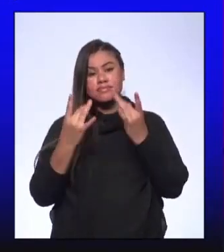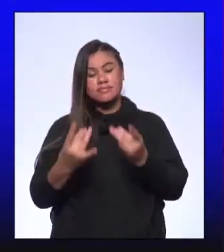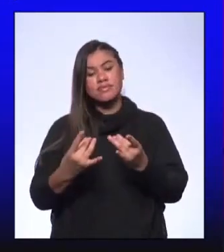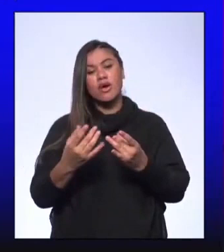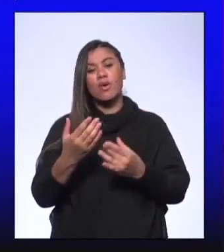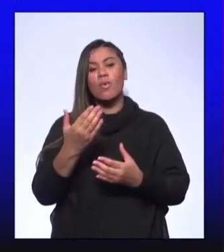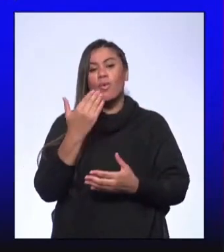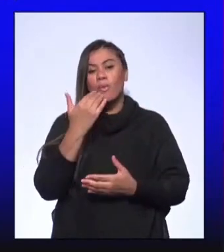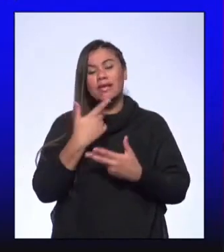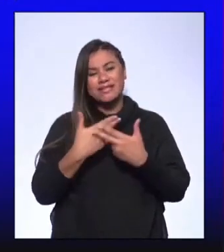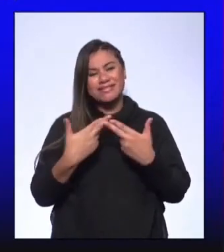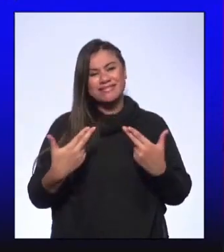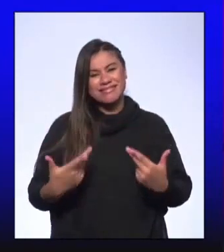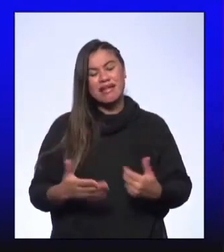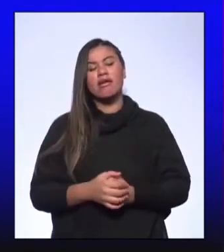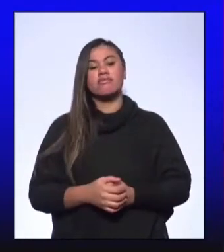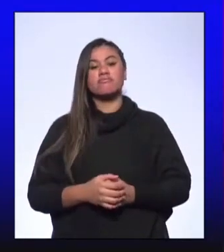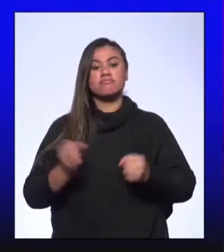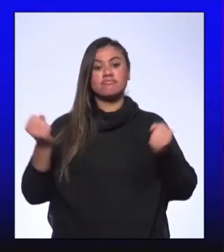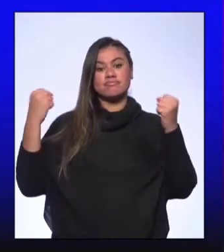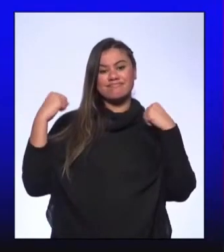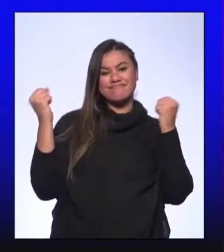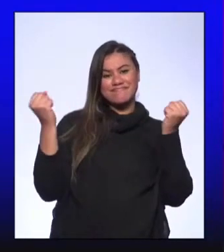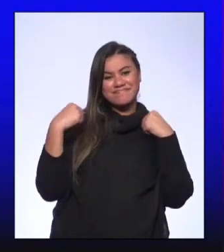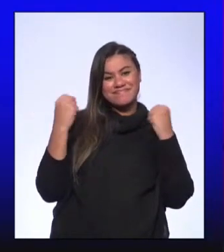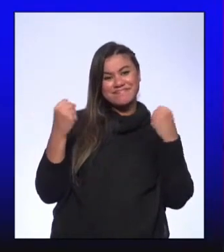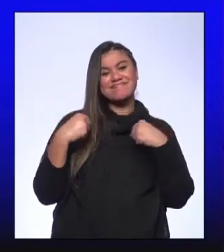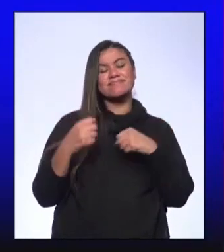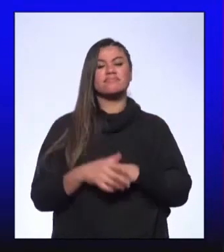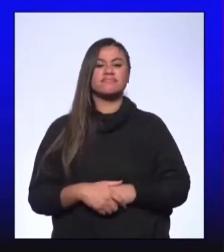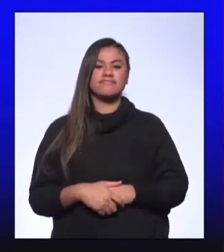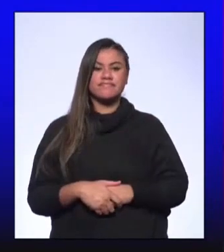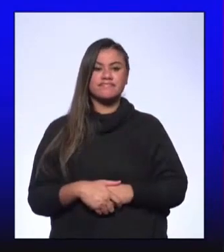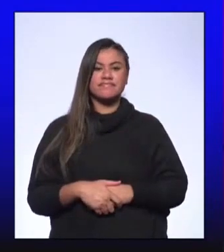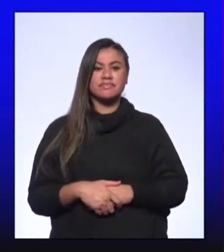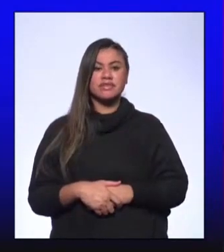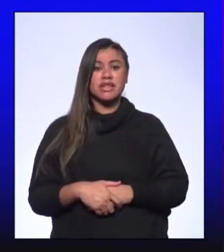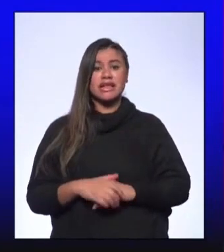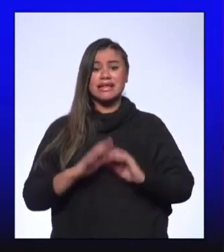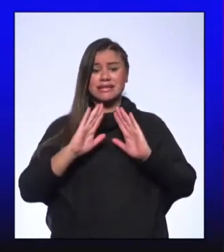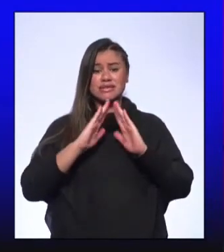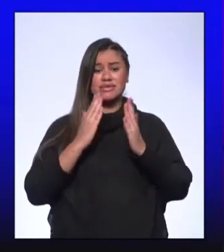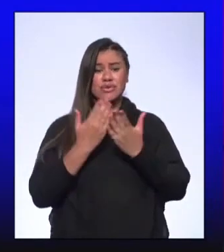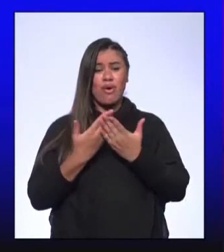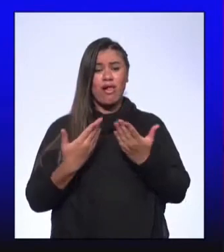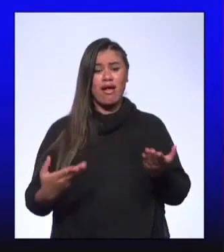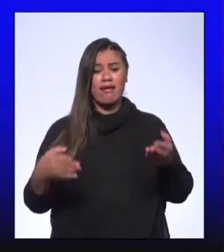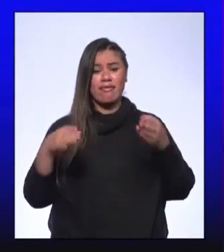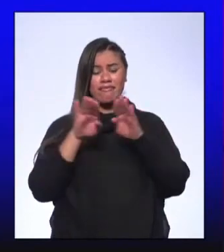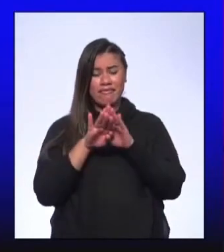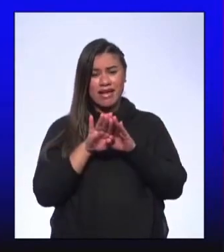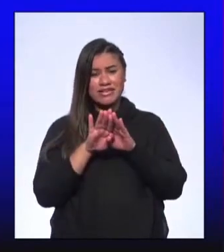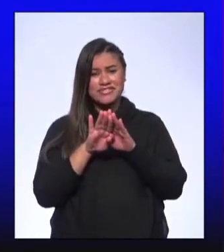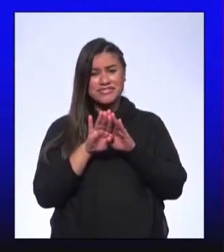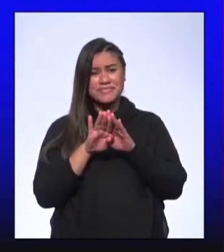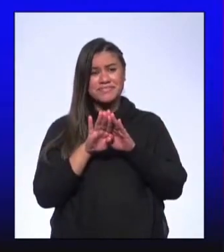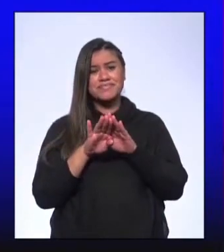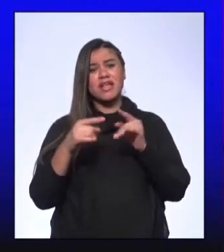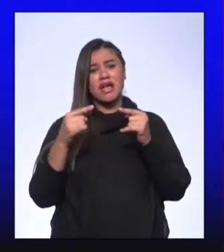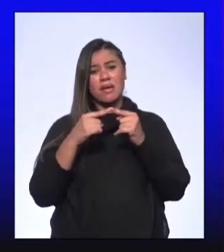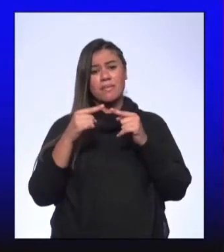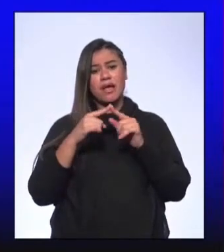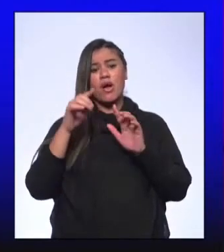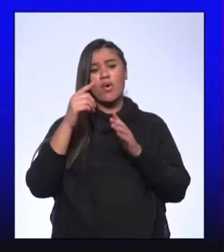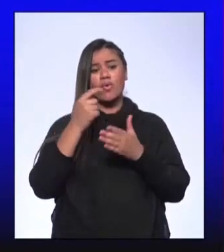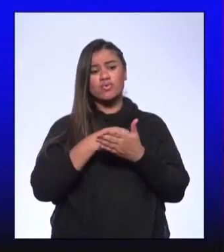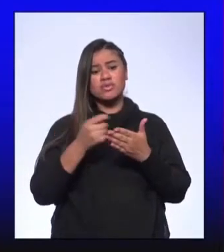nutricionais, facilitam a atividade física. O seu fechamento, e eu separei aqui, isso está no texto da